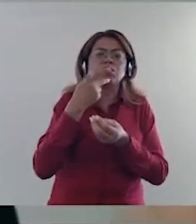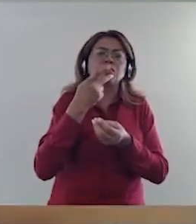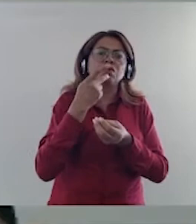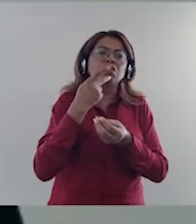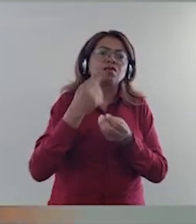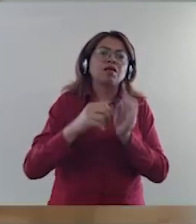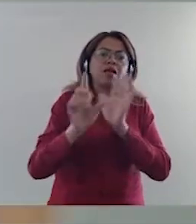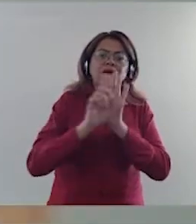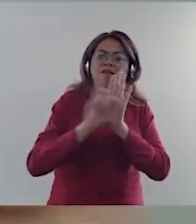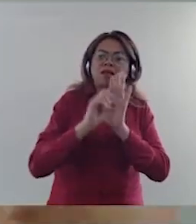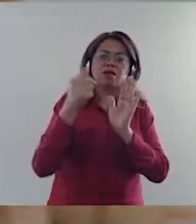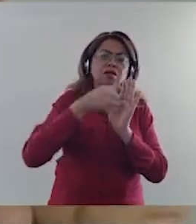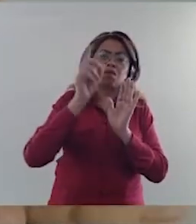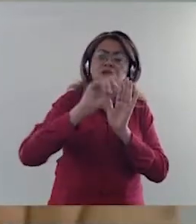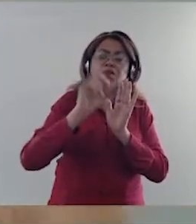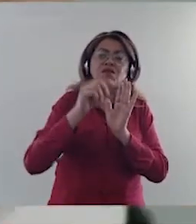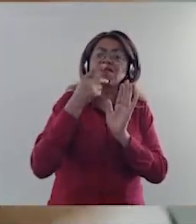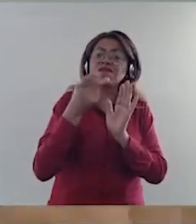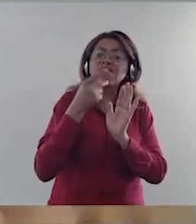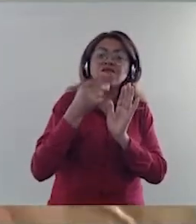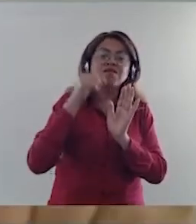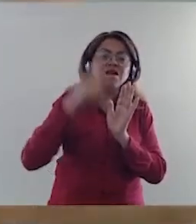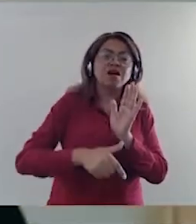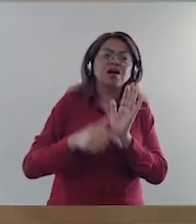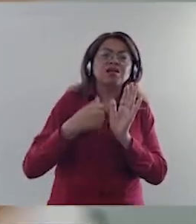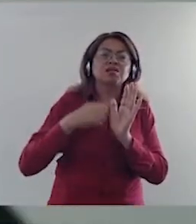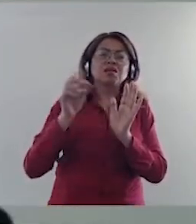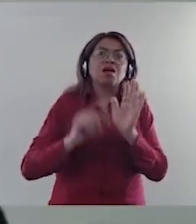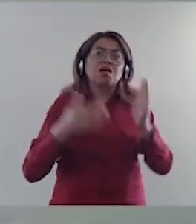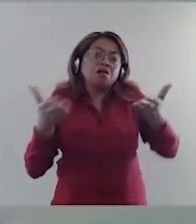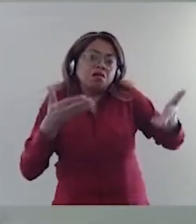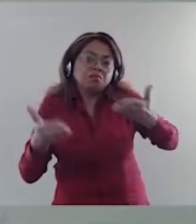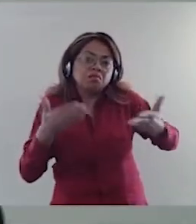alude em momento algum à imprevisão. A teoria da imprevisão que o